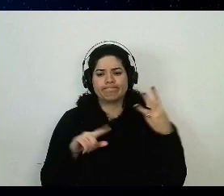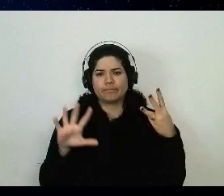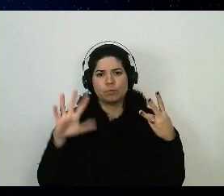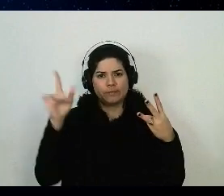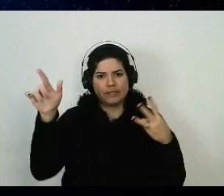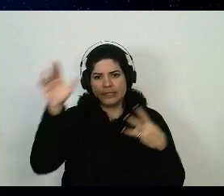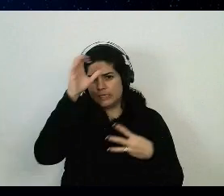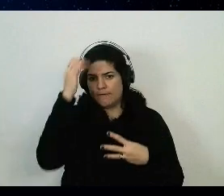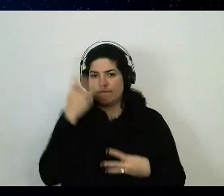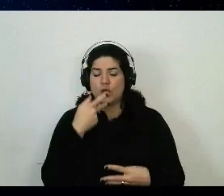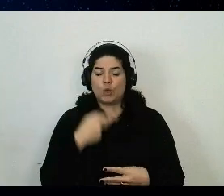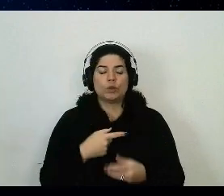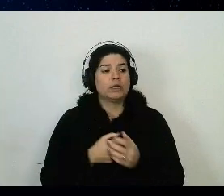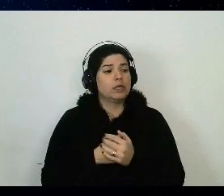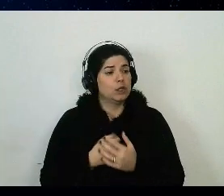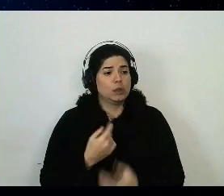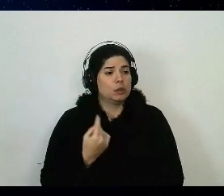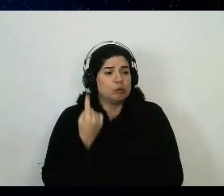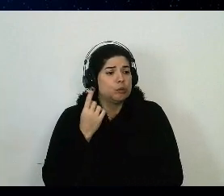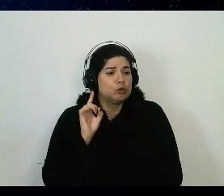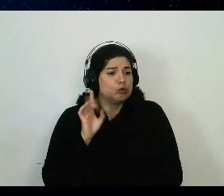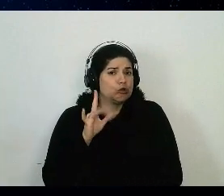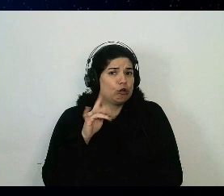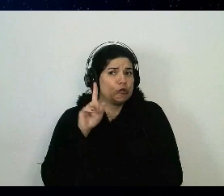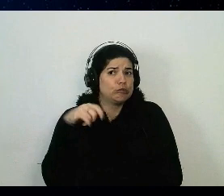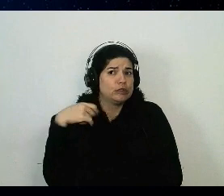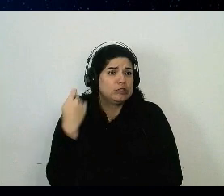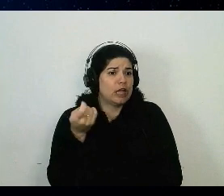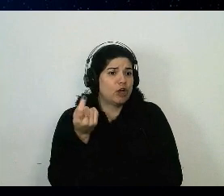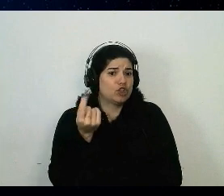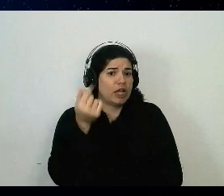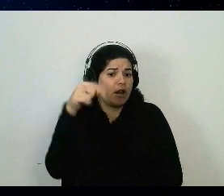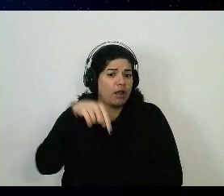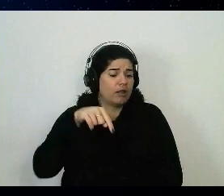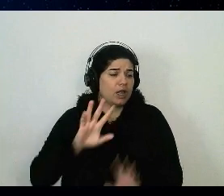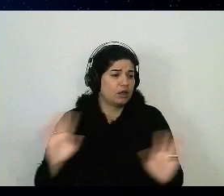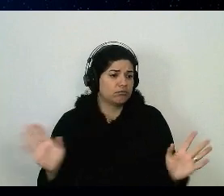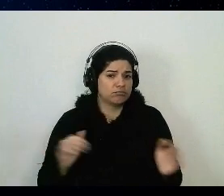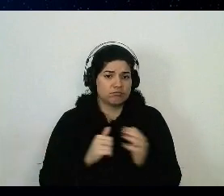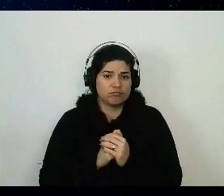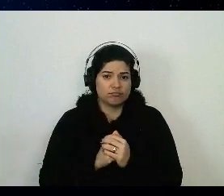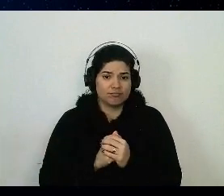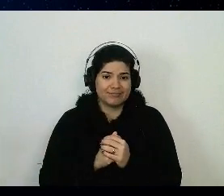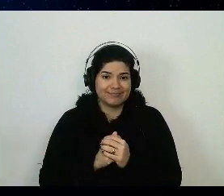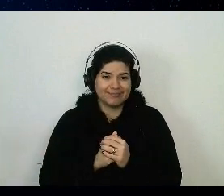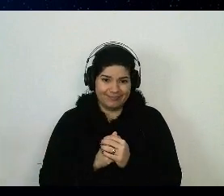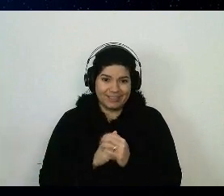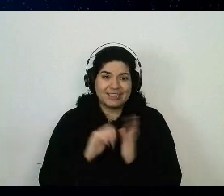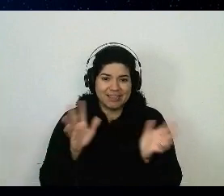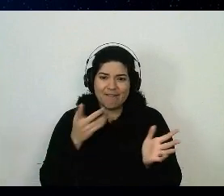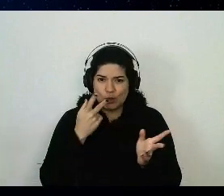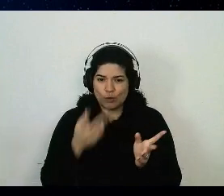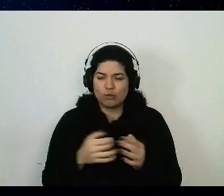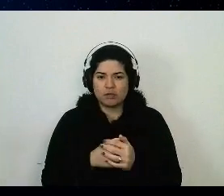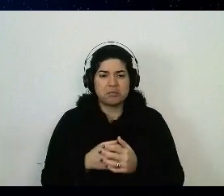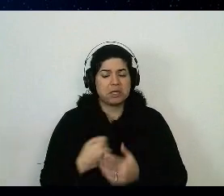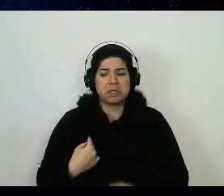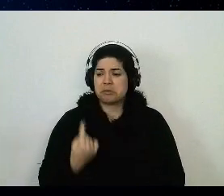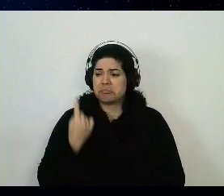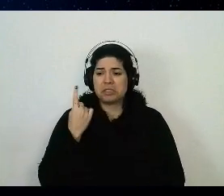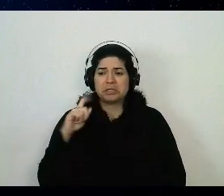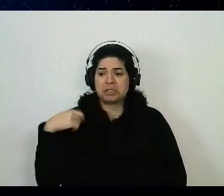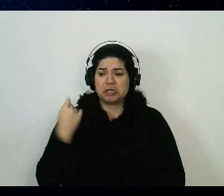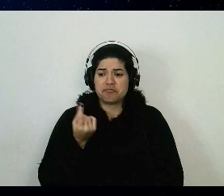diziam assim, eu sou só mais uma cifra aqui na empresa. Quem já ouviu isso na outra ponta? Né? Sou só mais uma cifra. Tanto